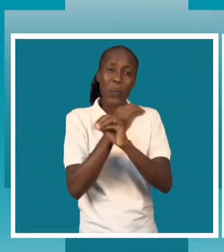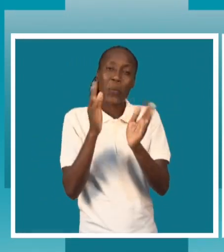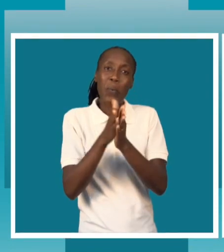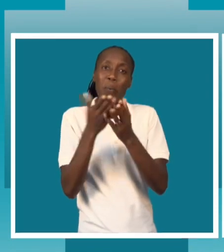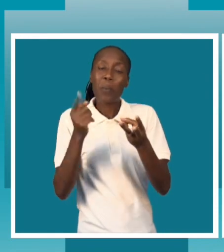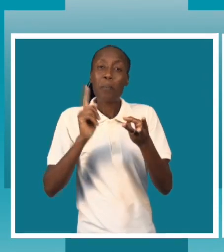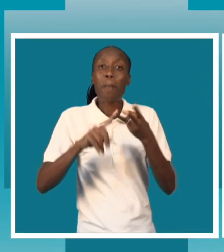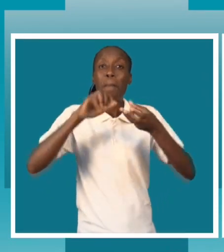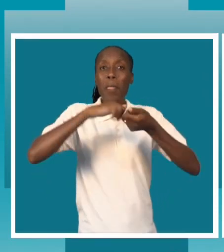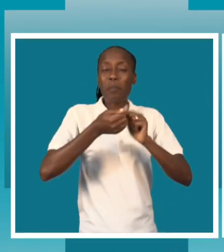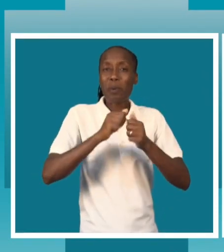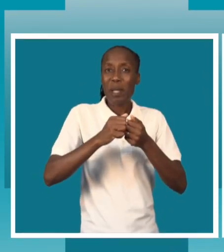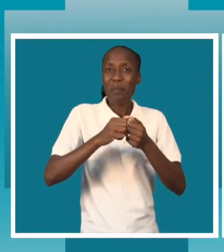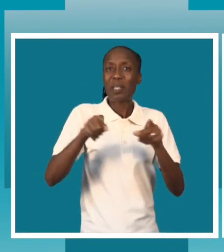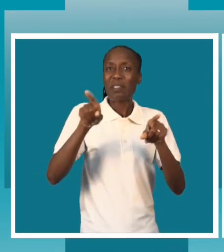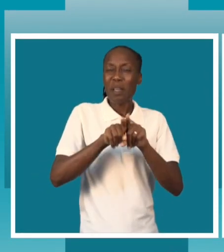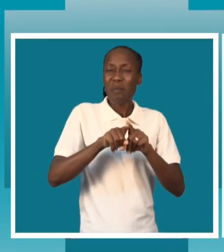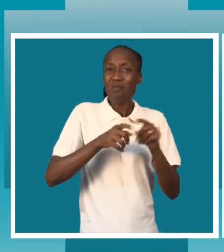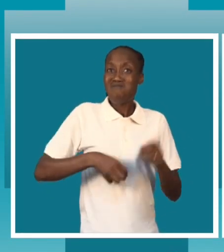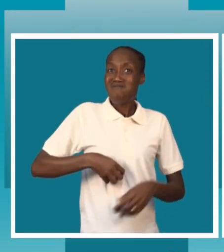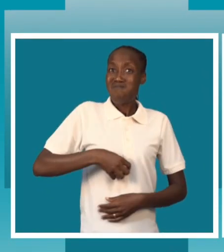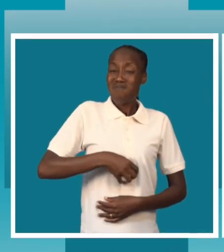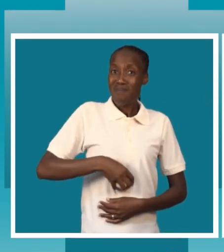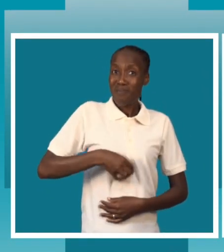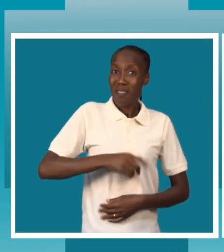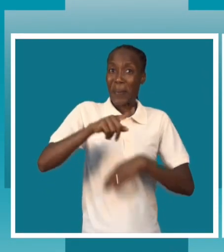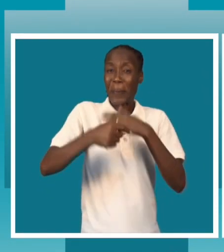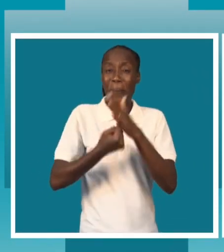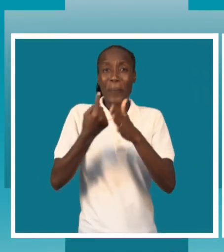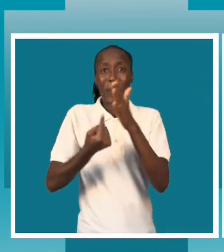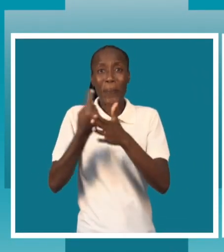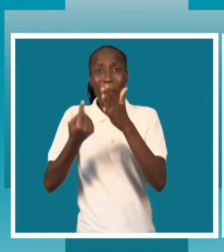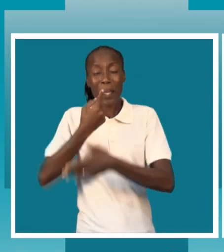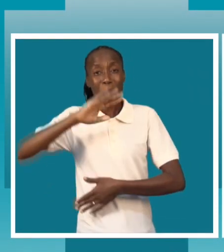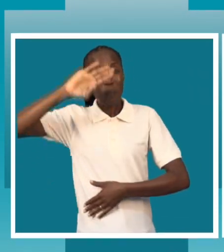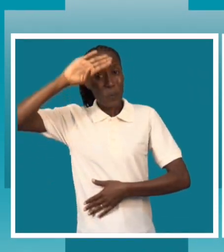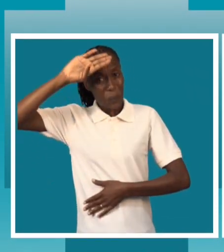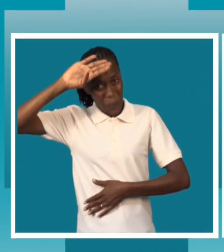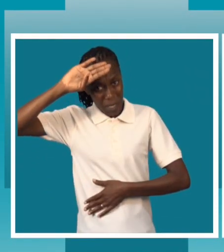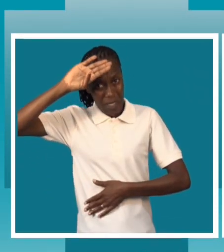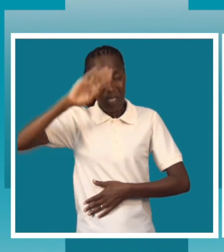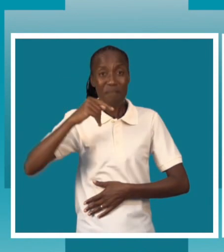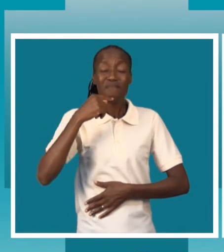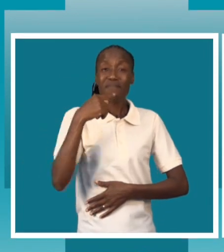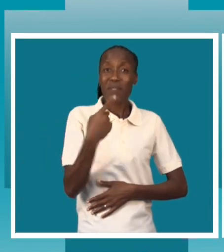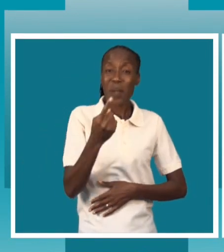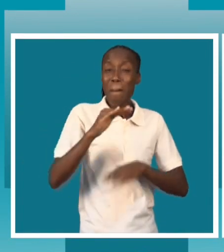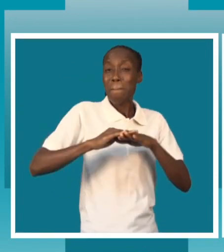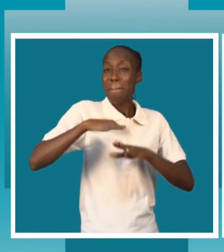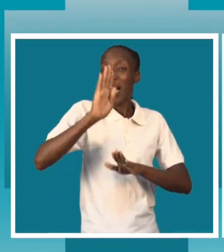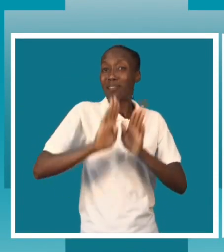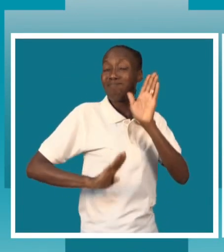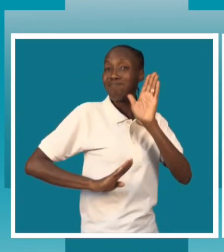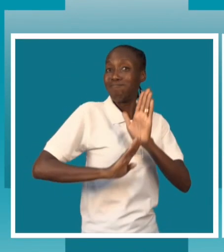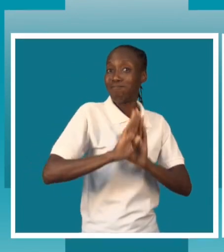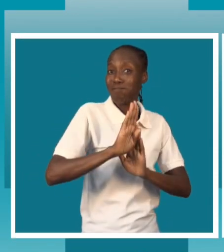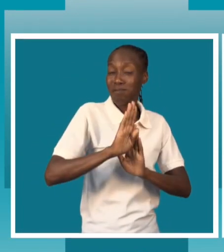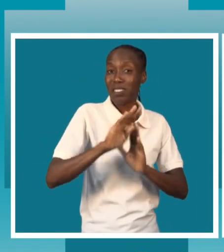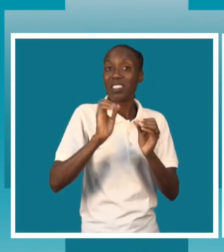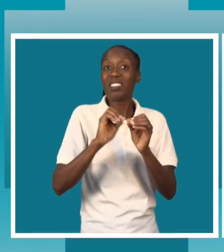problemas até intestinais. Começa a desenvolver doenças que nem sequer existem. Depois a mais grave, sem